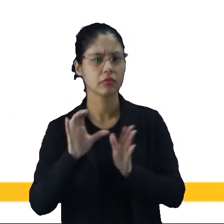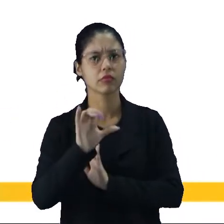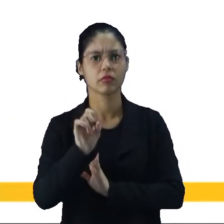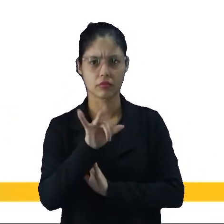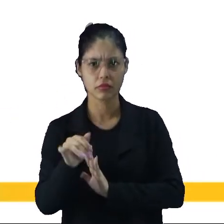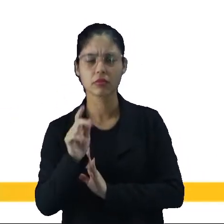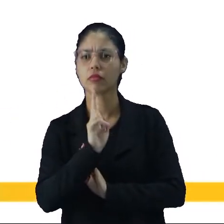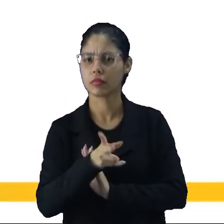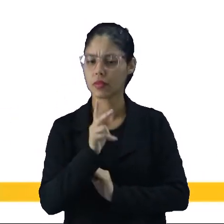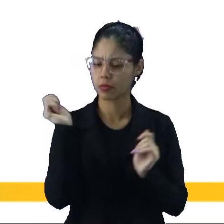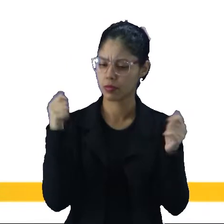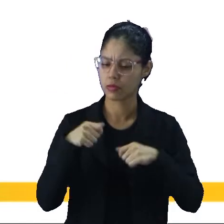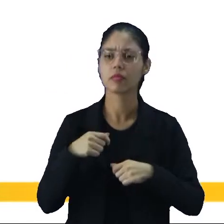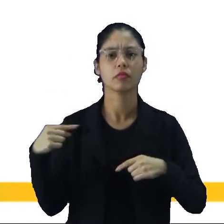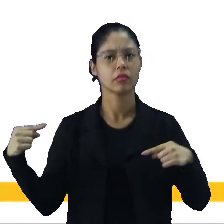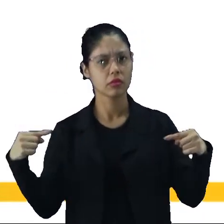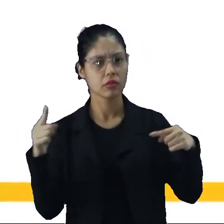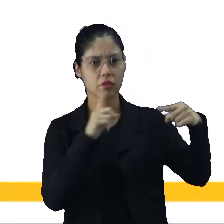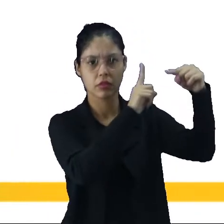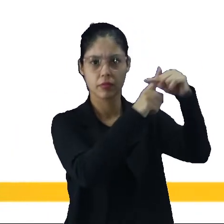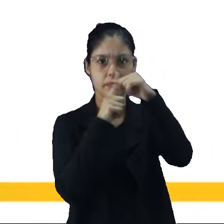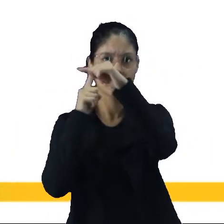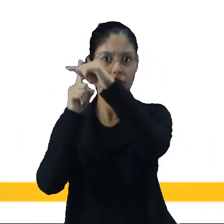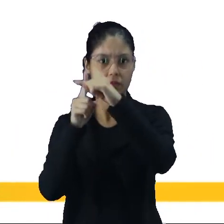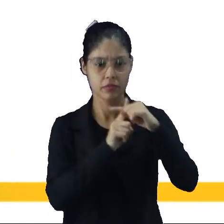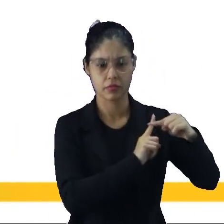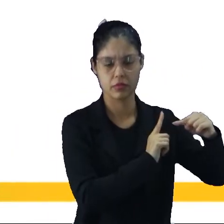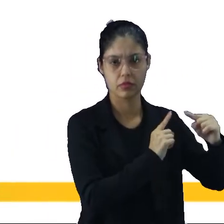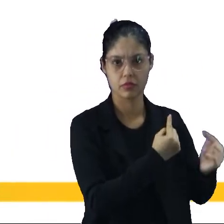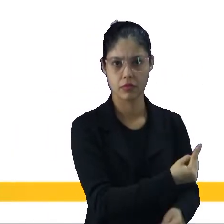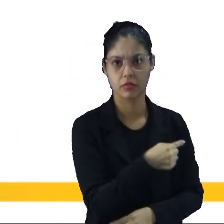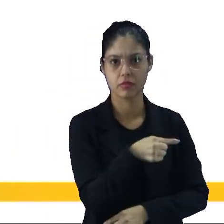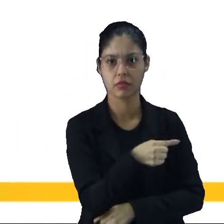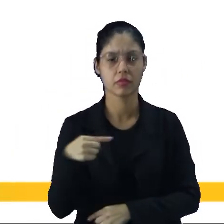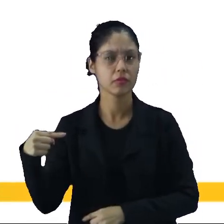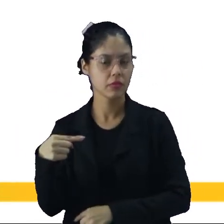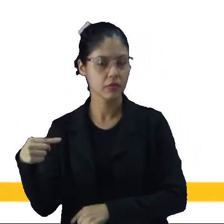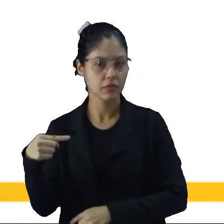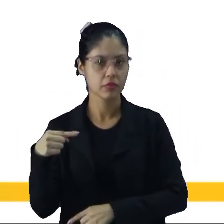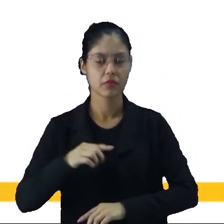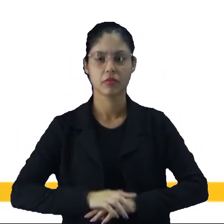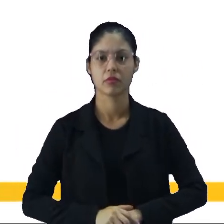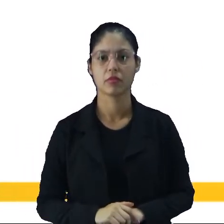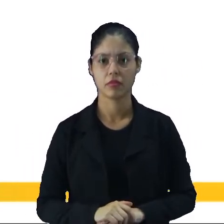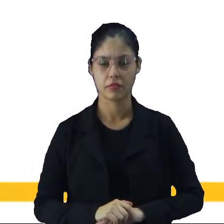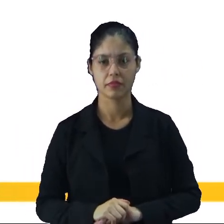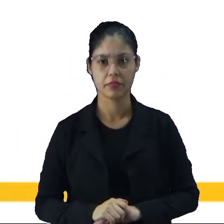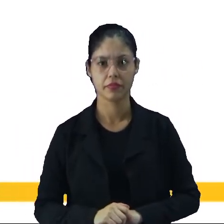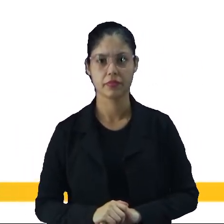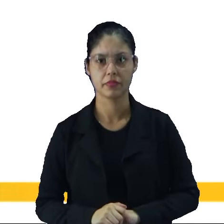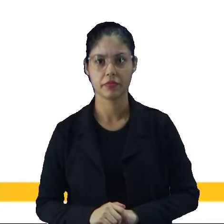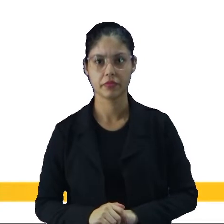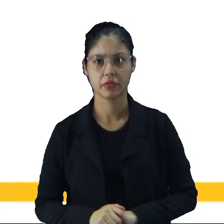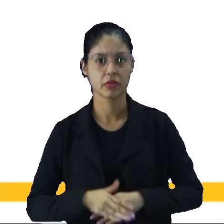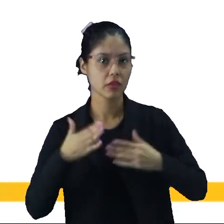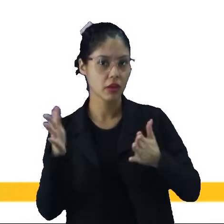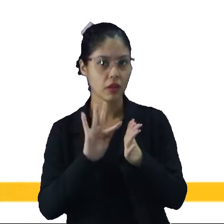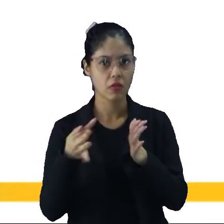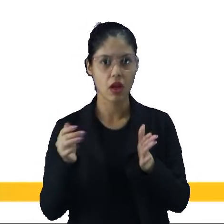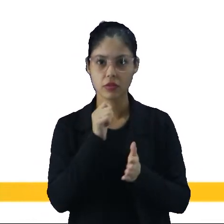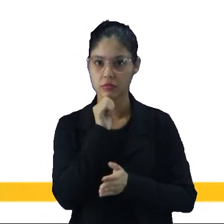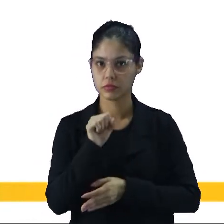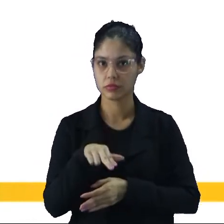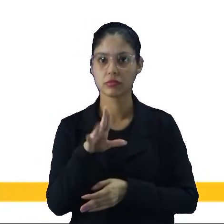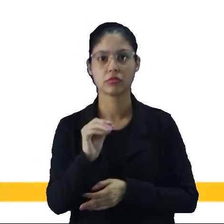cosseno, a função seno possui valores positivos no primeiro e no segundo, e negativo no terceiro e no quarto. A função